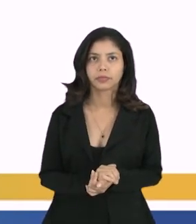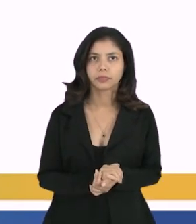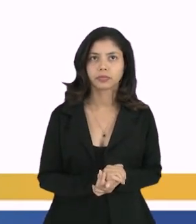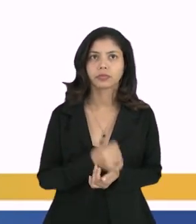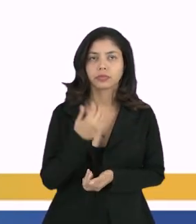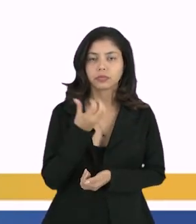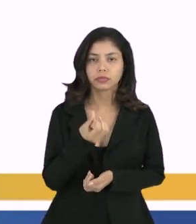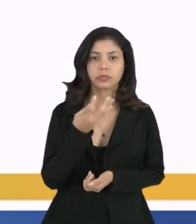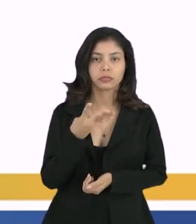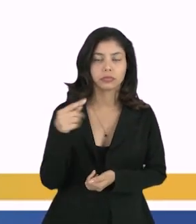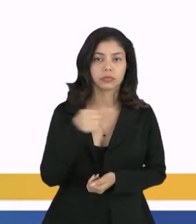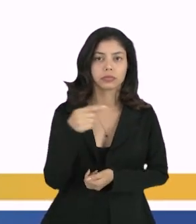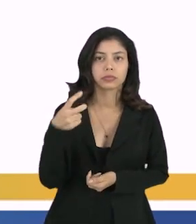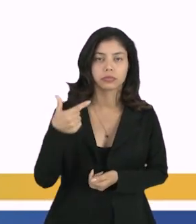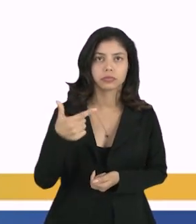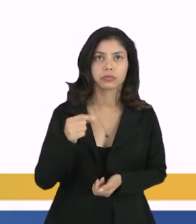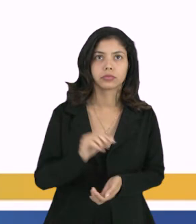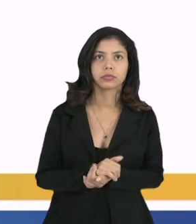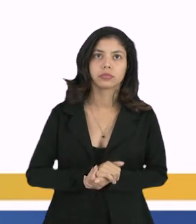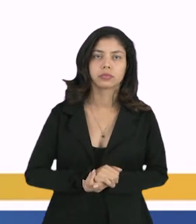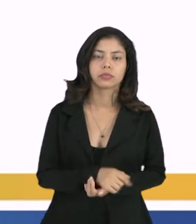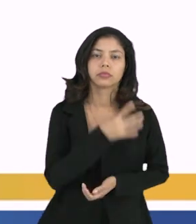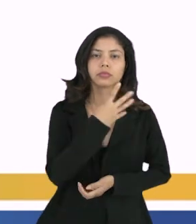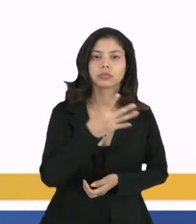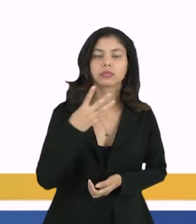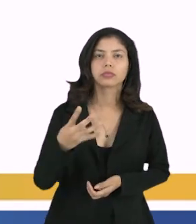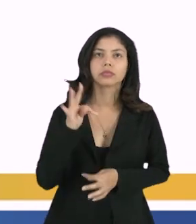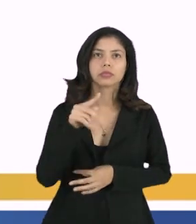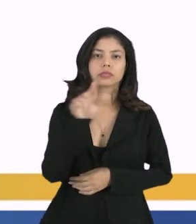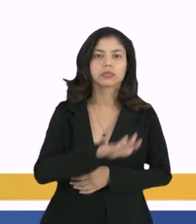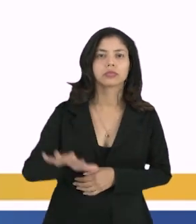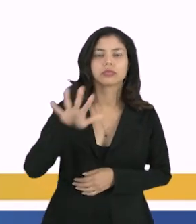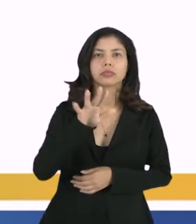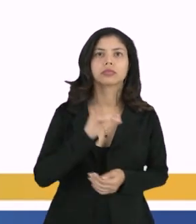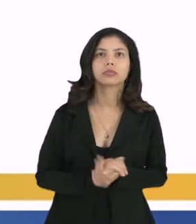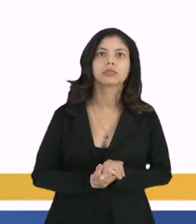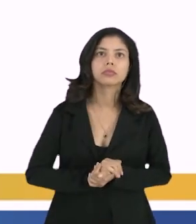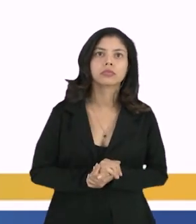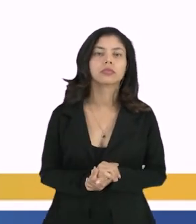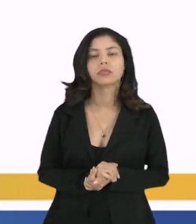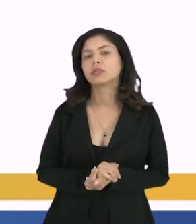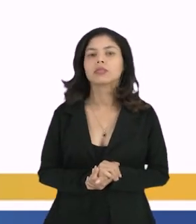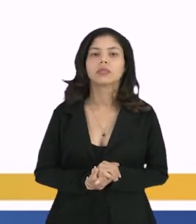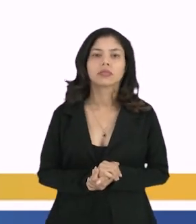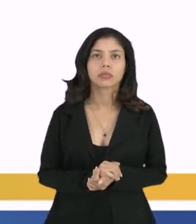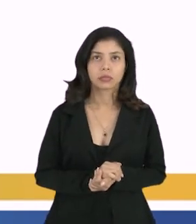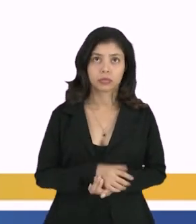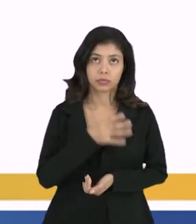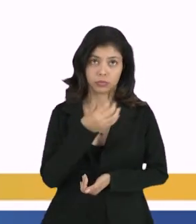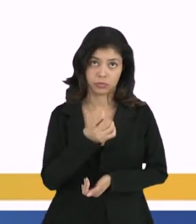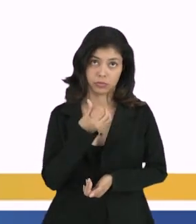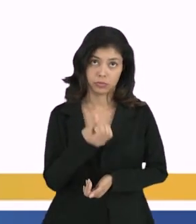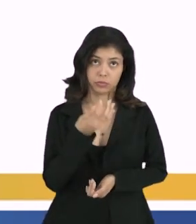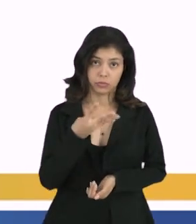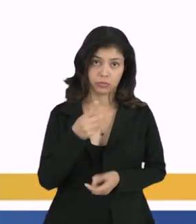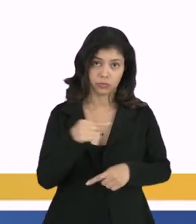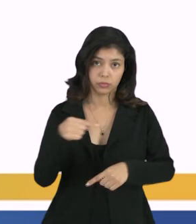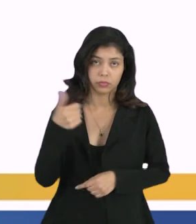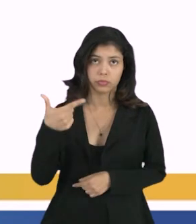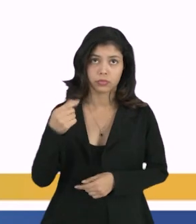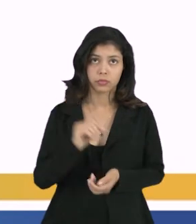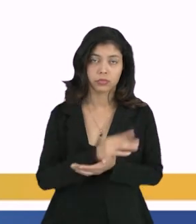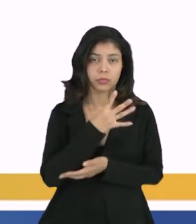quê? 64 menos 20, né? Que é a idade total dos dois menos a idade do José. 64 menos 20